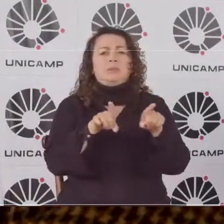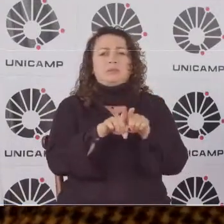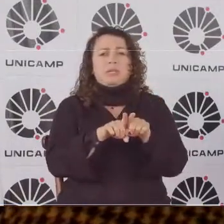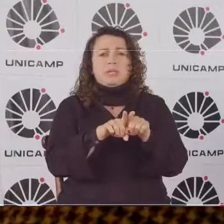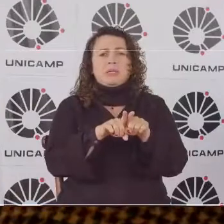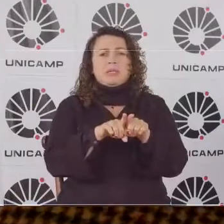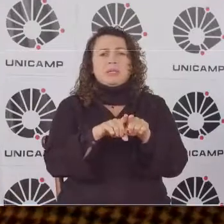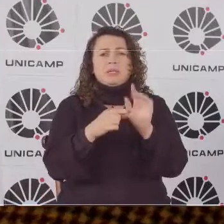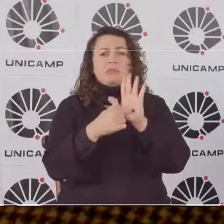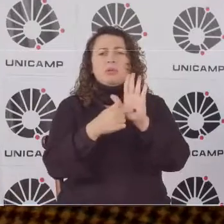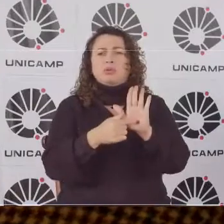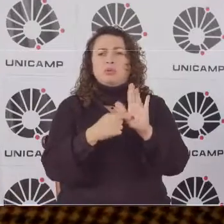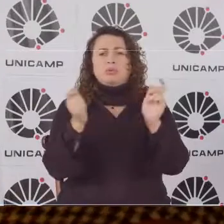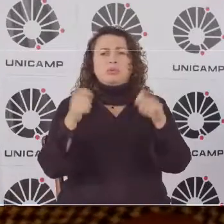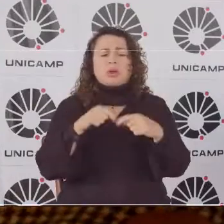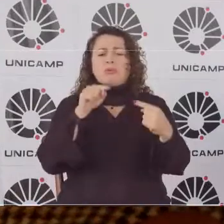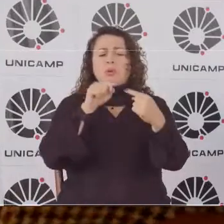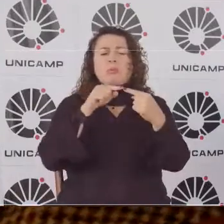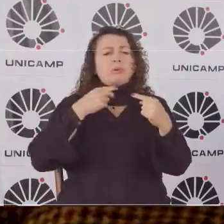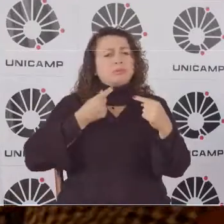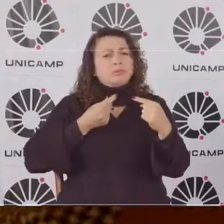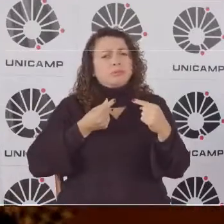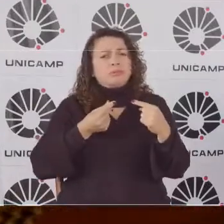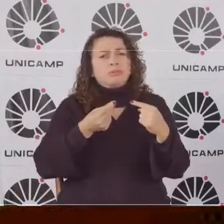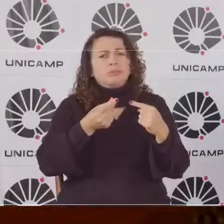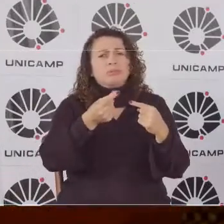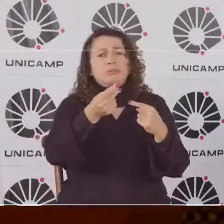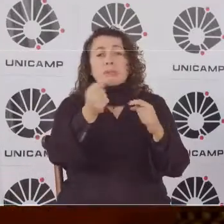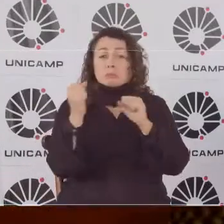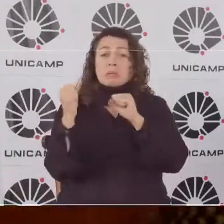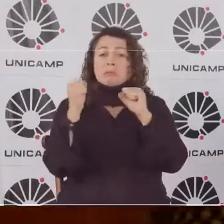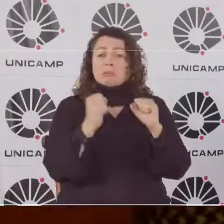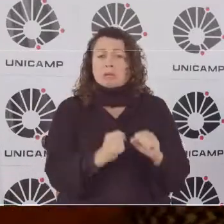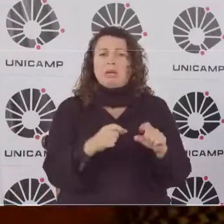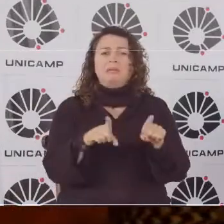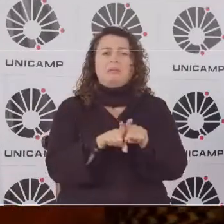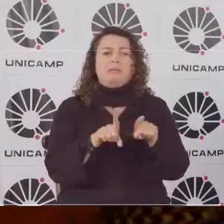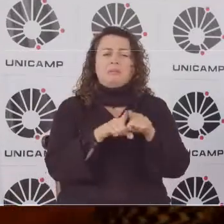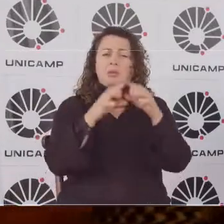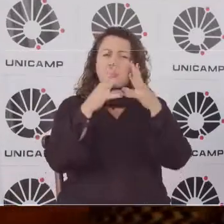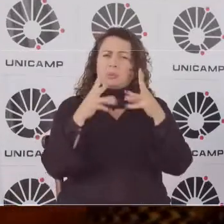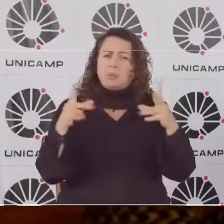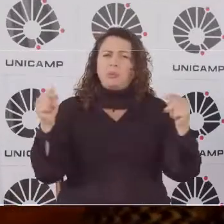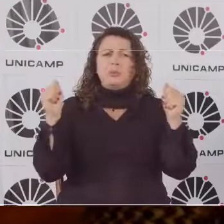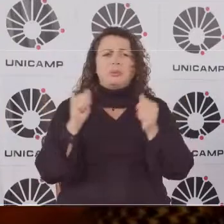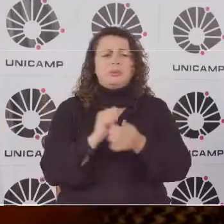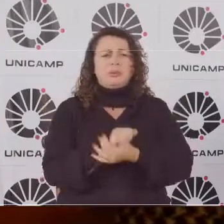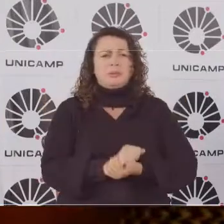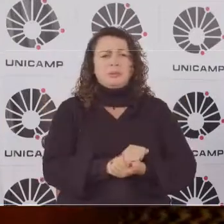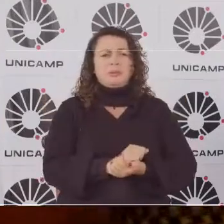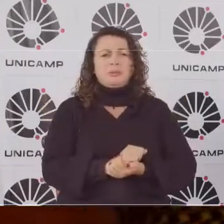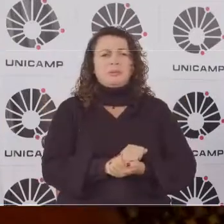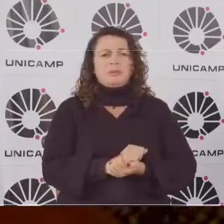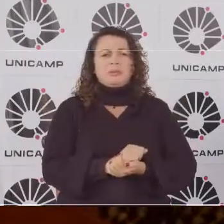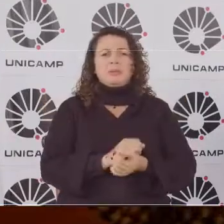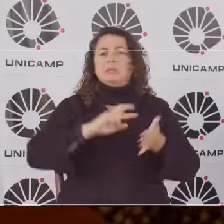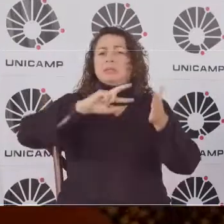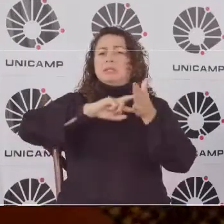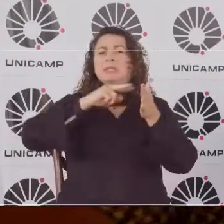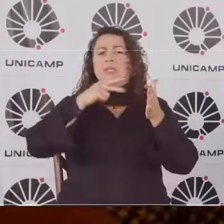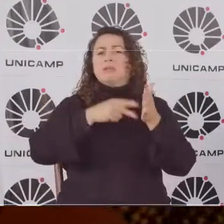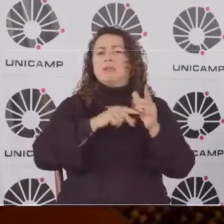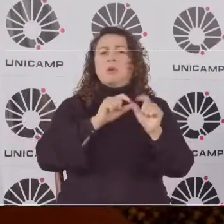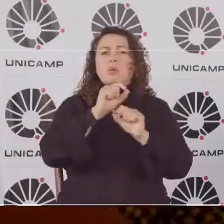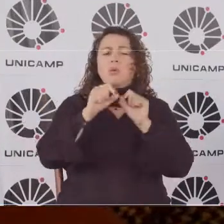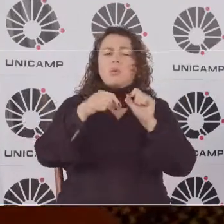etérea de forma sim e as pesadas e evanescentes é do mal que se